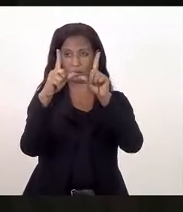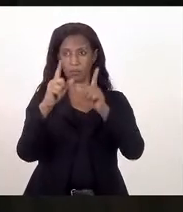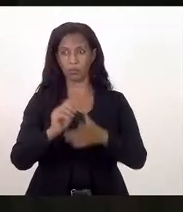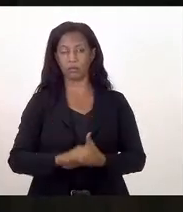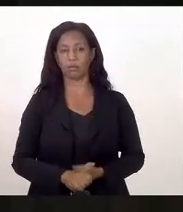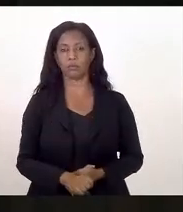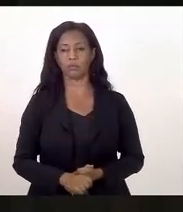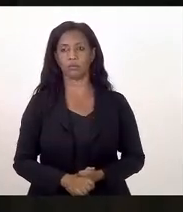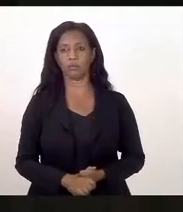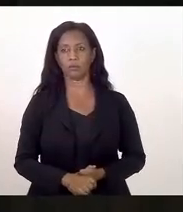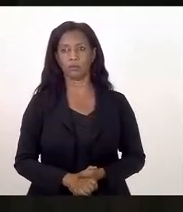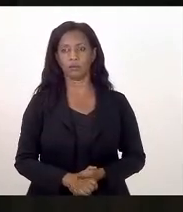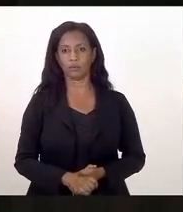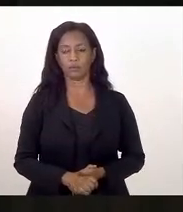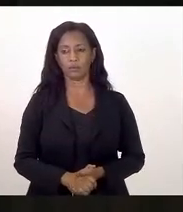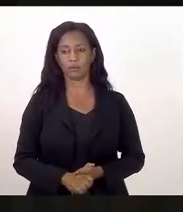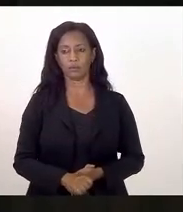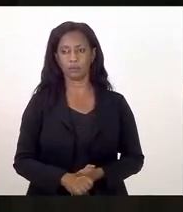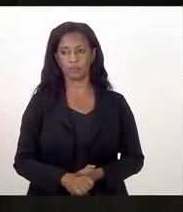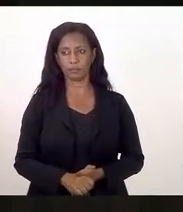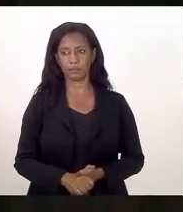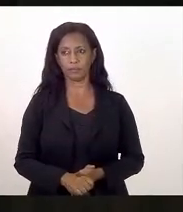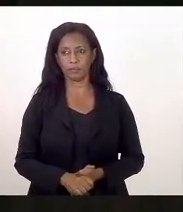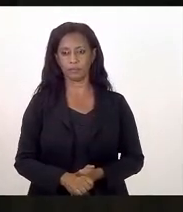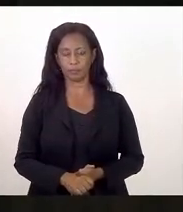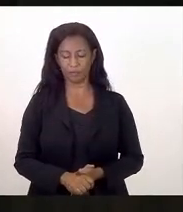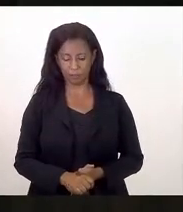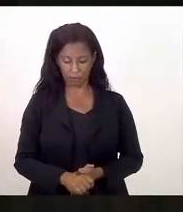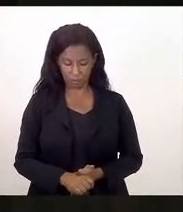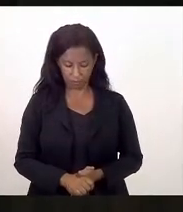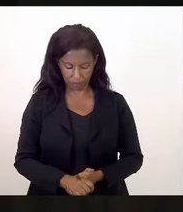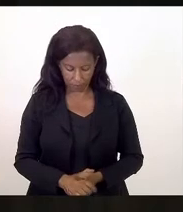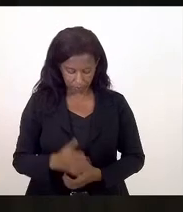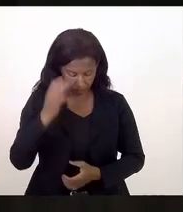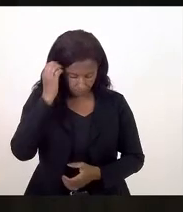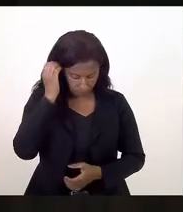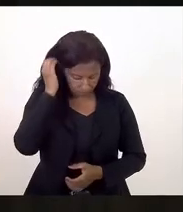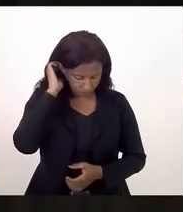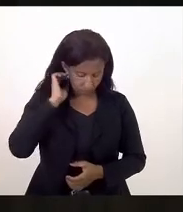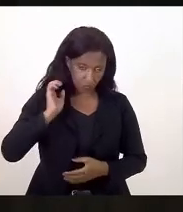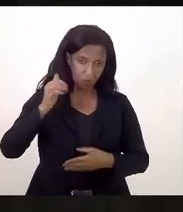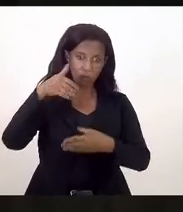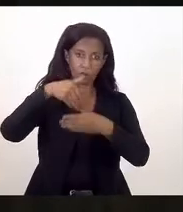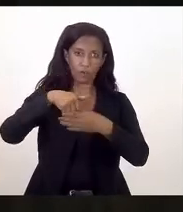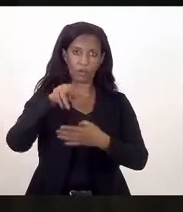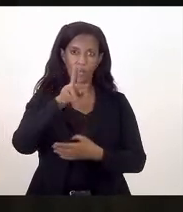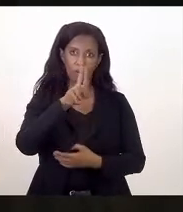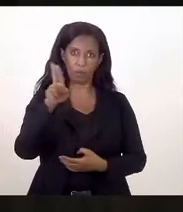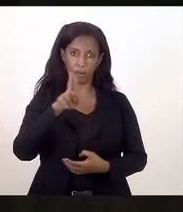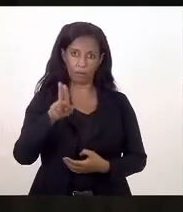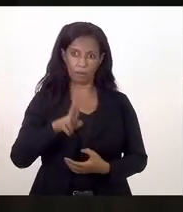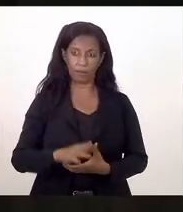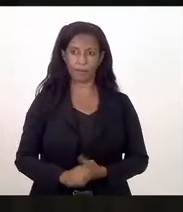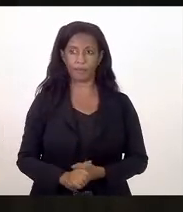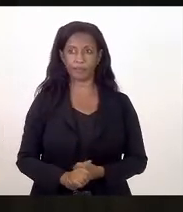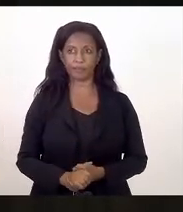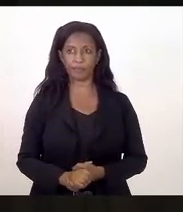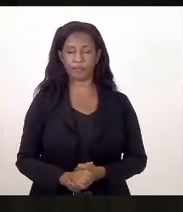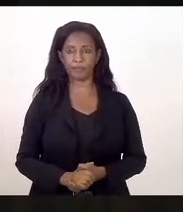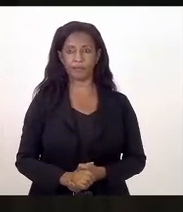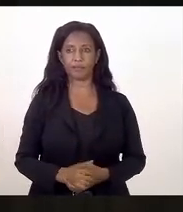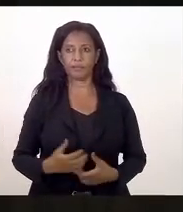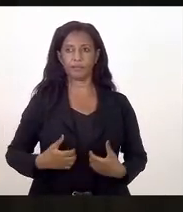Ok? A presidência vai fazer a votação nominal. Zé I.